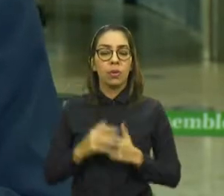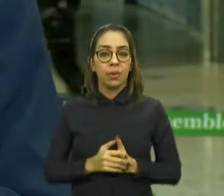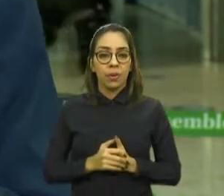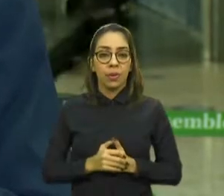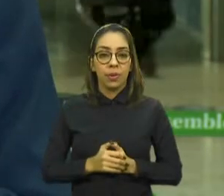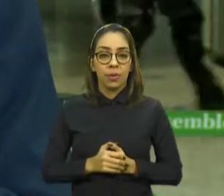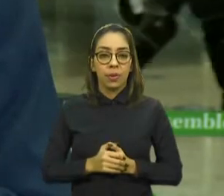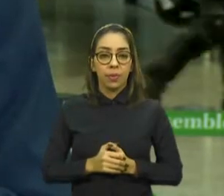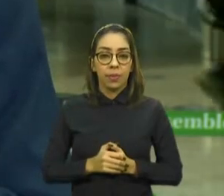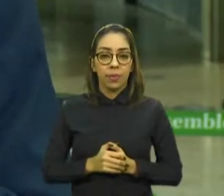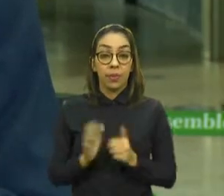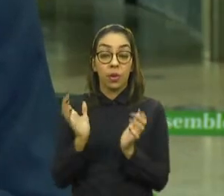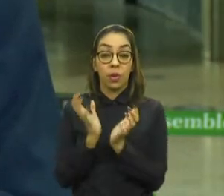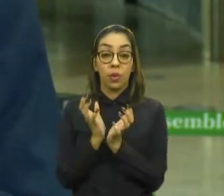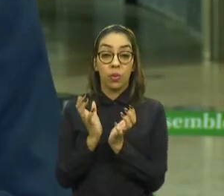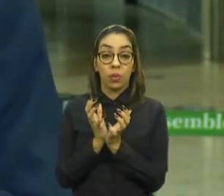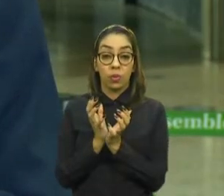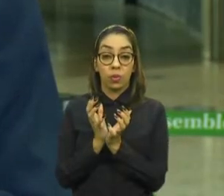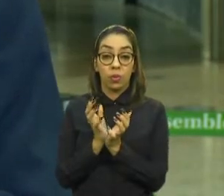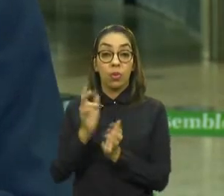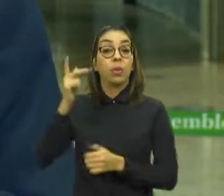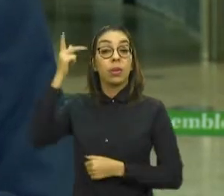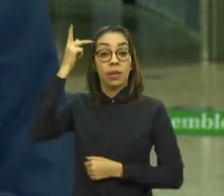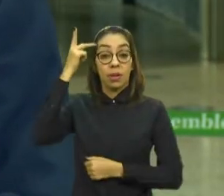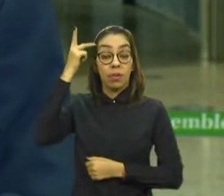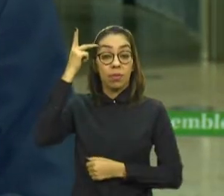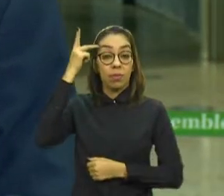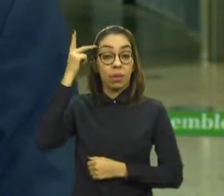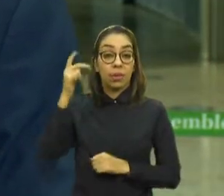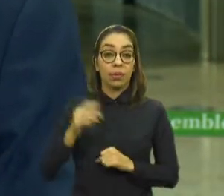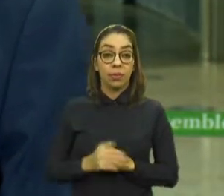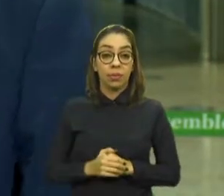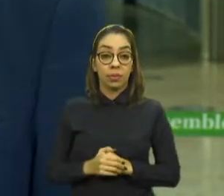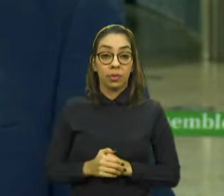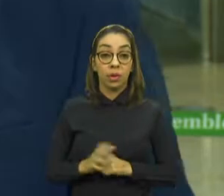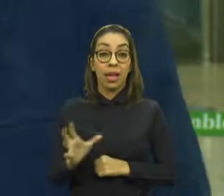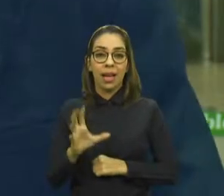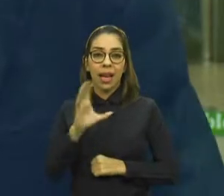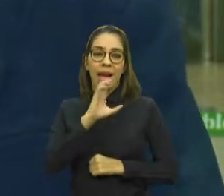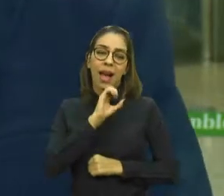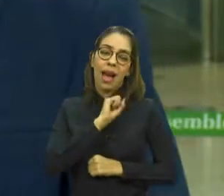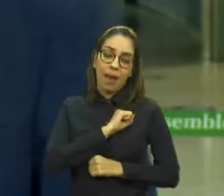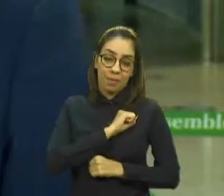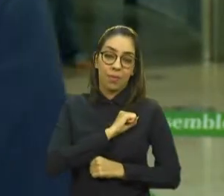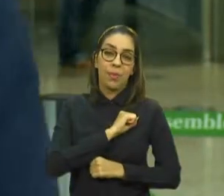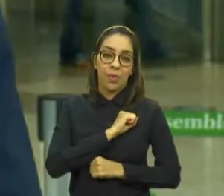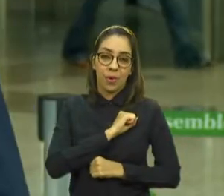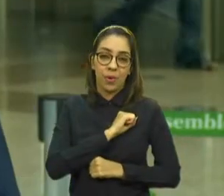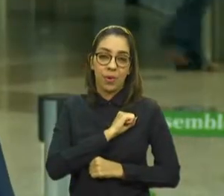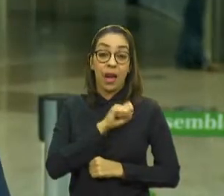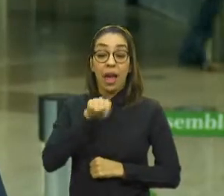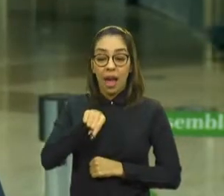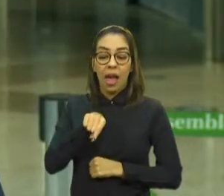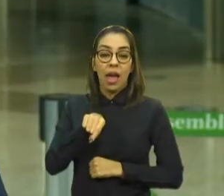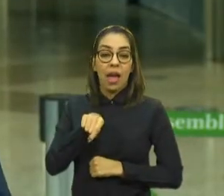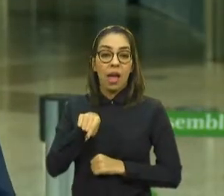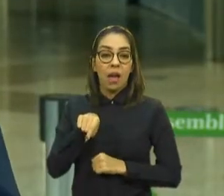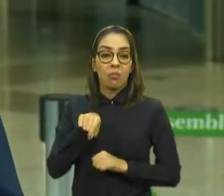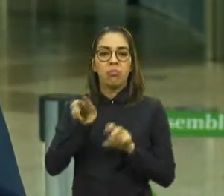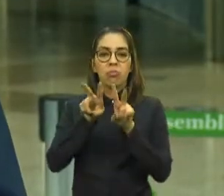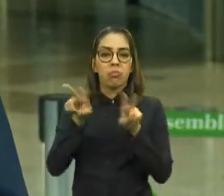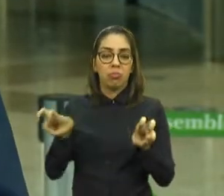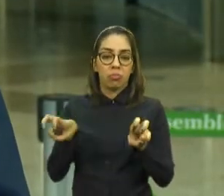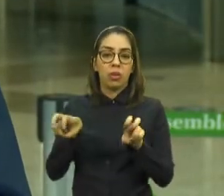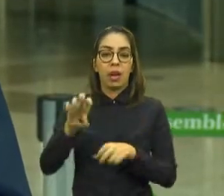da Rama Cria, de São Paulo, e Um Amor Gastronômico. Essa é a peça infantil. Ela foi escrita pela